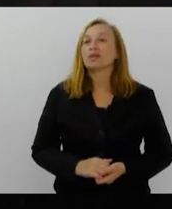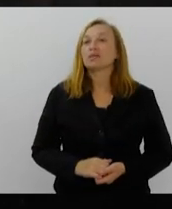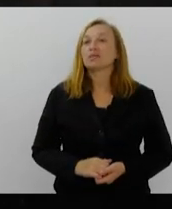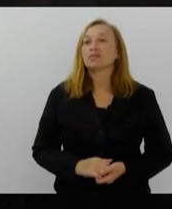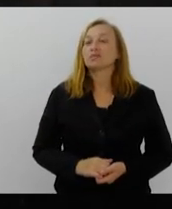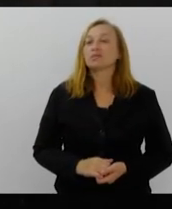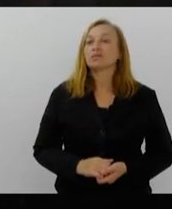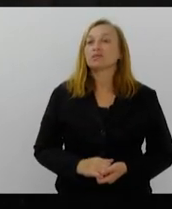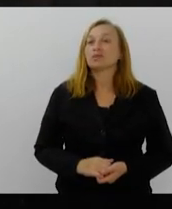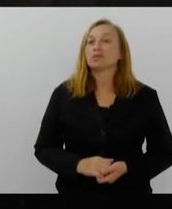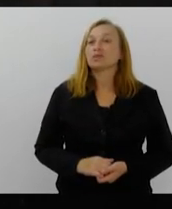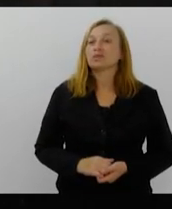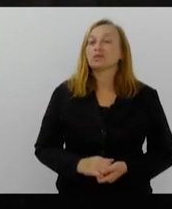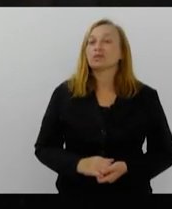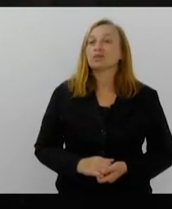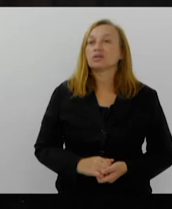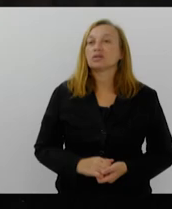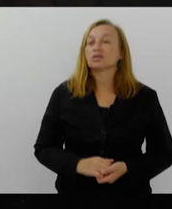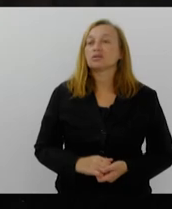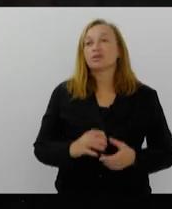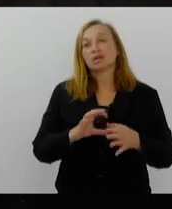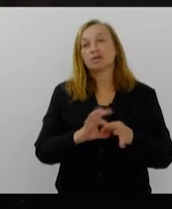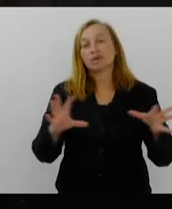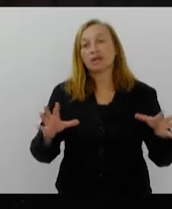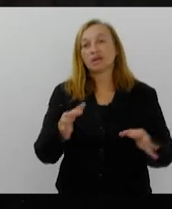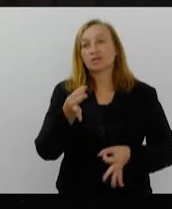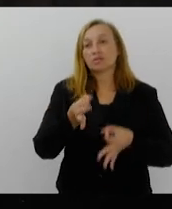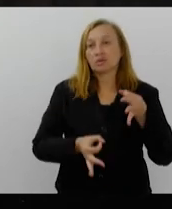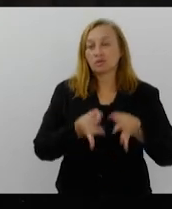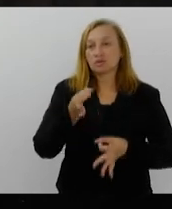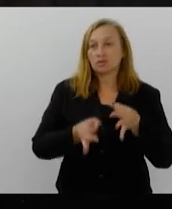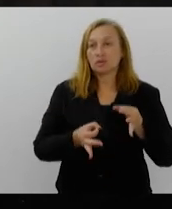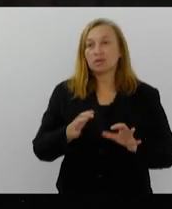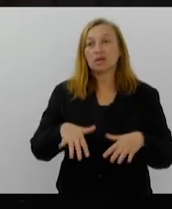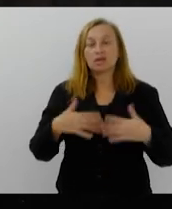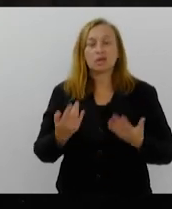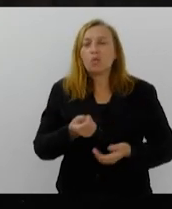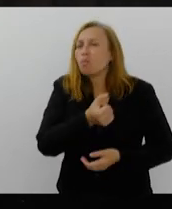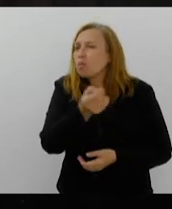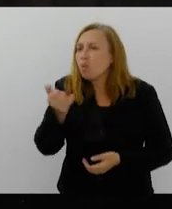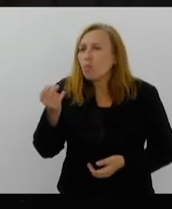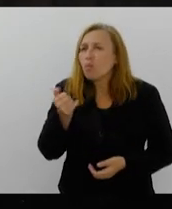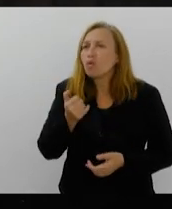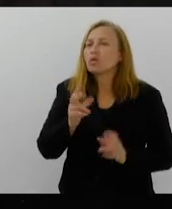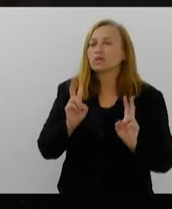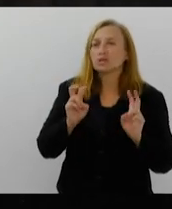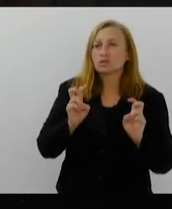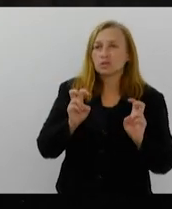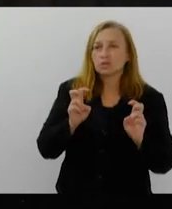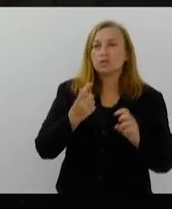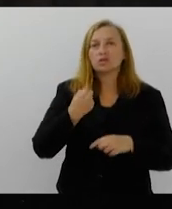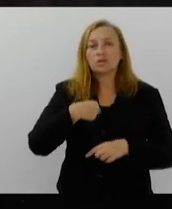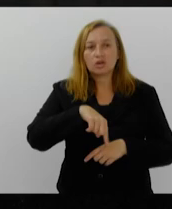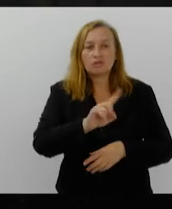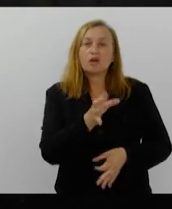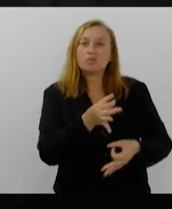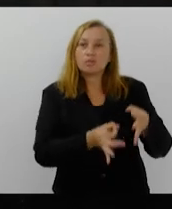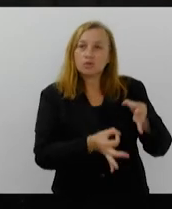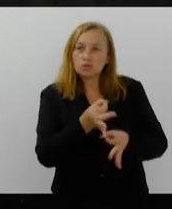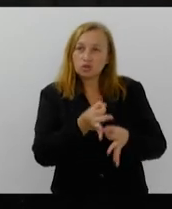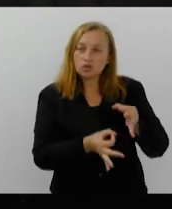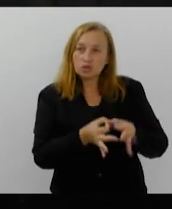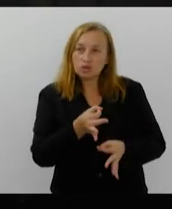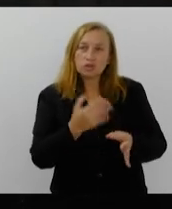de Jonathan foram absolvidos pelo júri popular. Então, são pouquíssimos casos que são levados ao júri